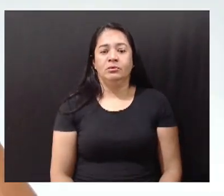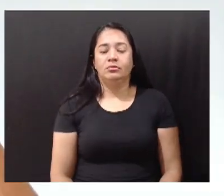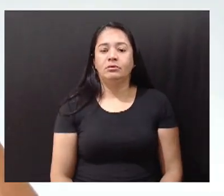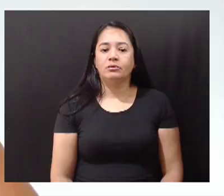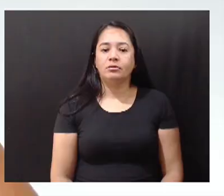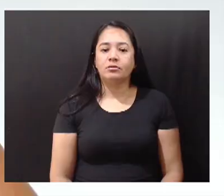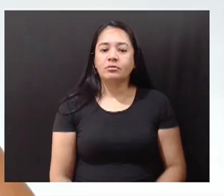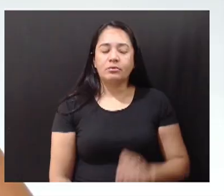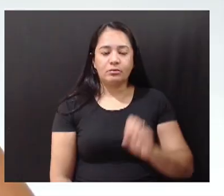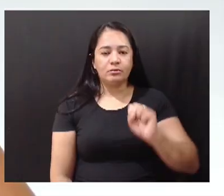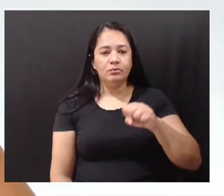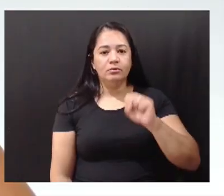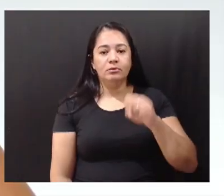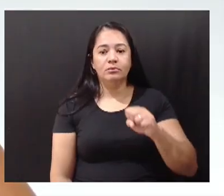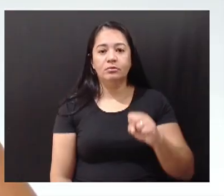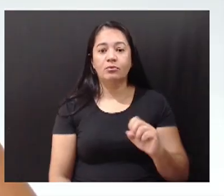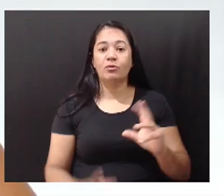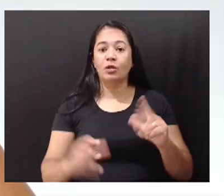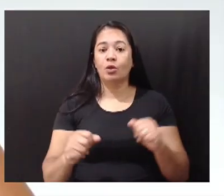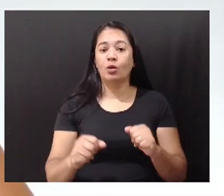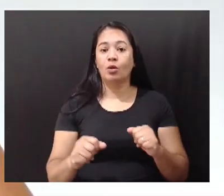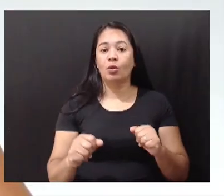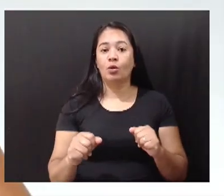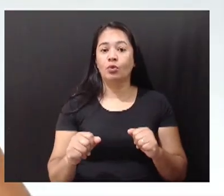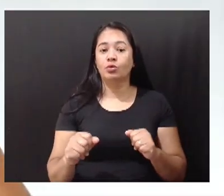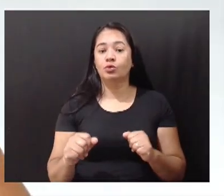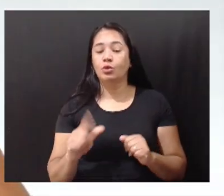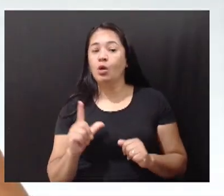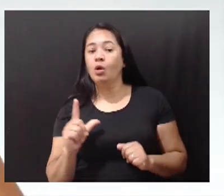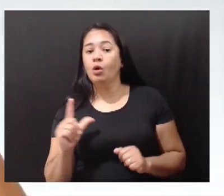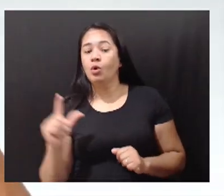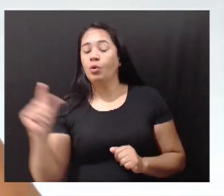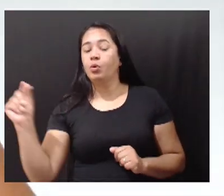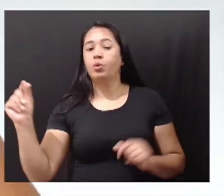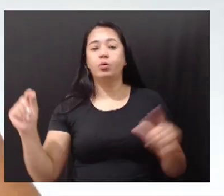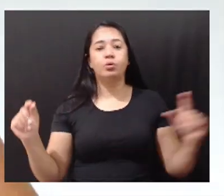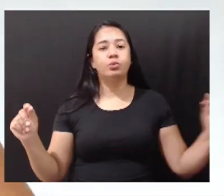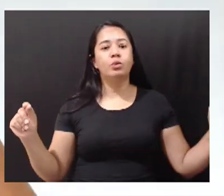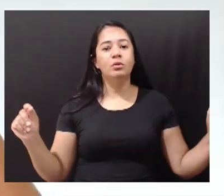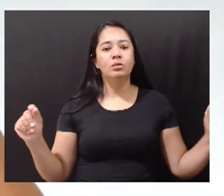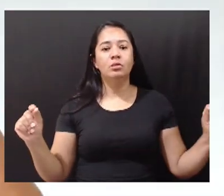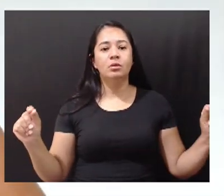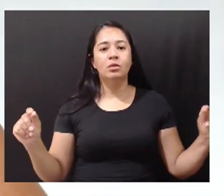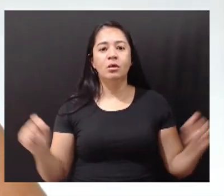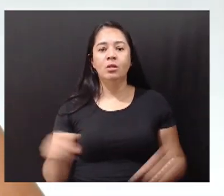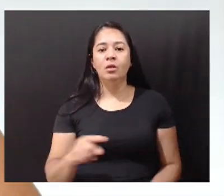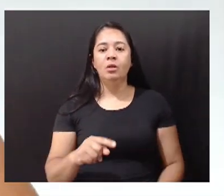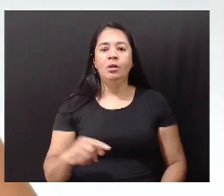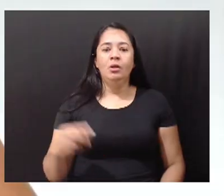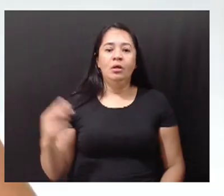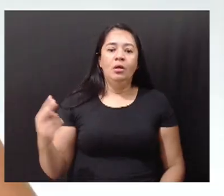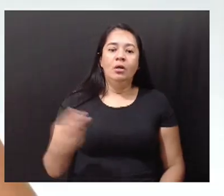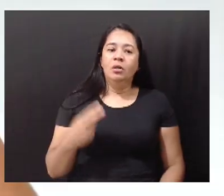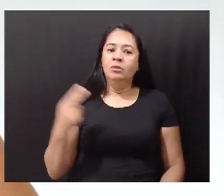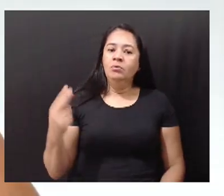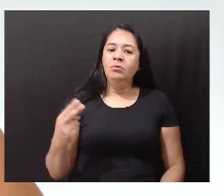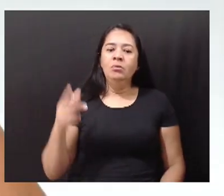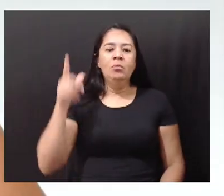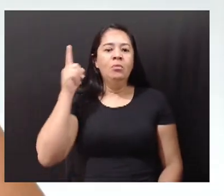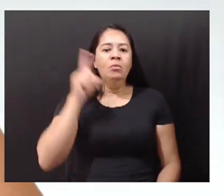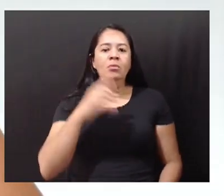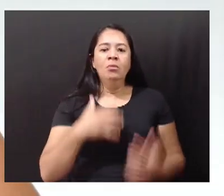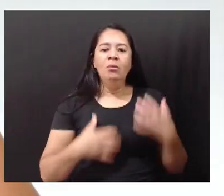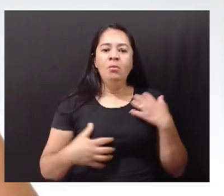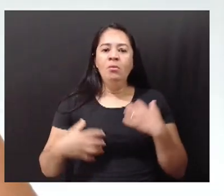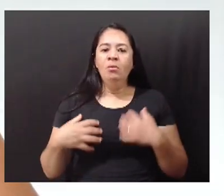um refúgio aí através das telas, para você, que você não dá conta de lidar com a sua própria angústia, você não dá conta de lidar com